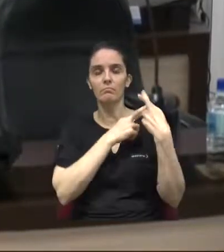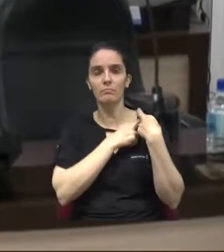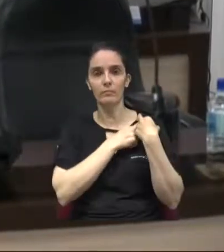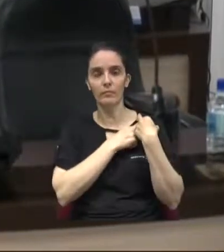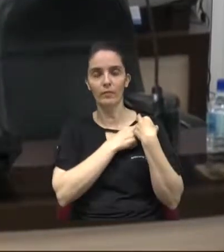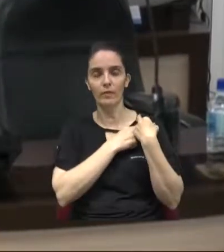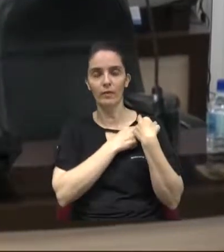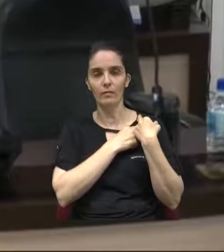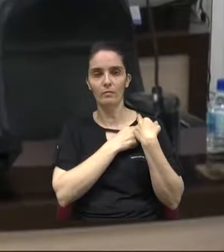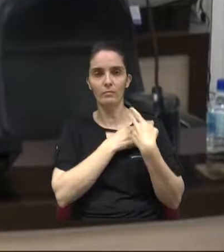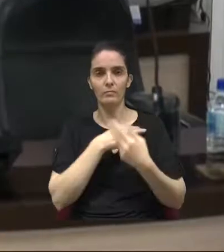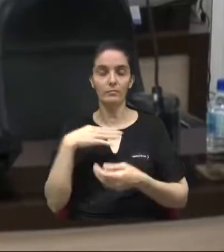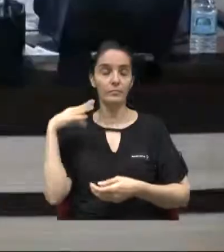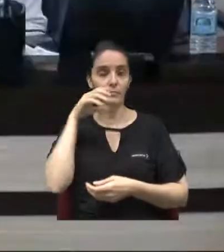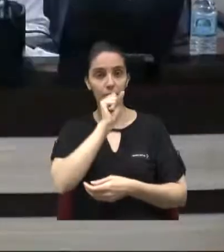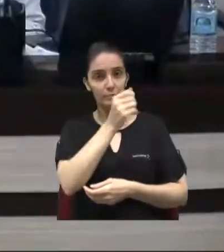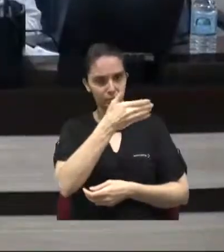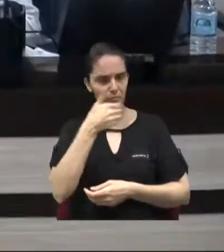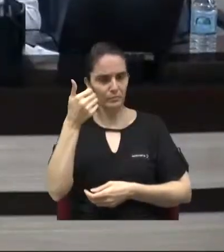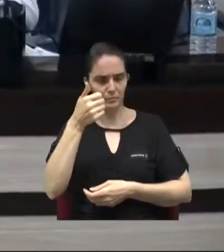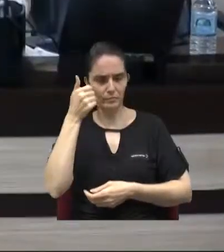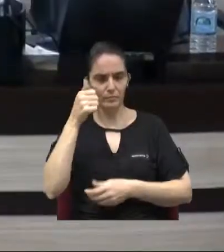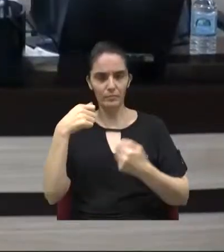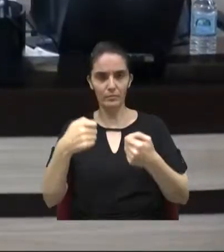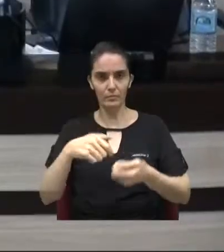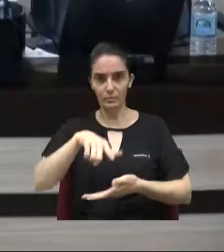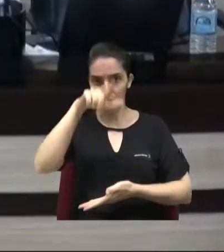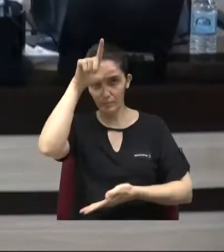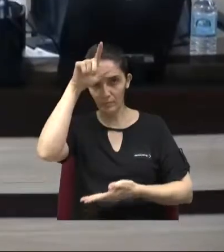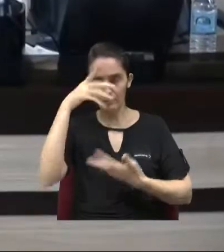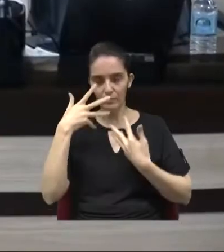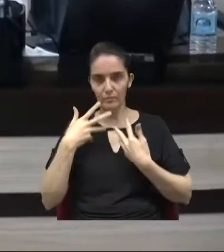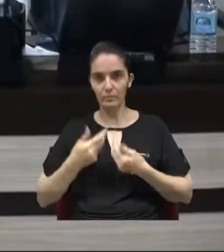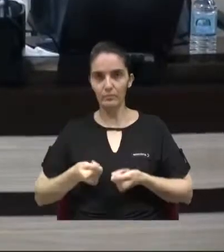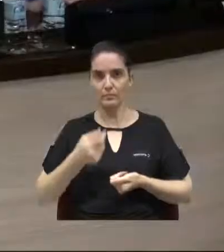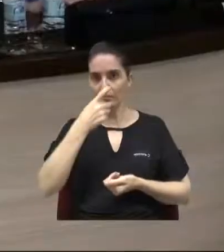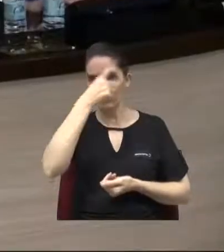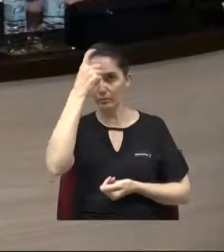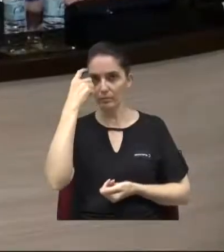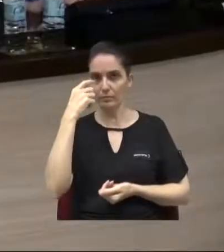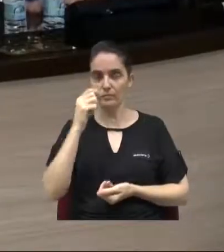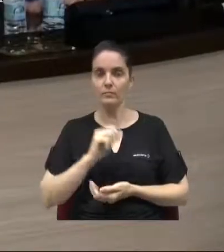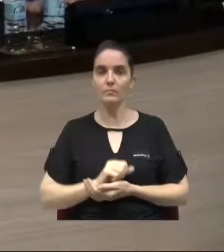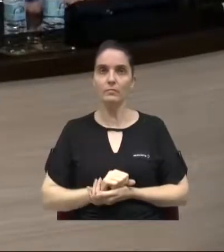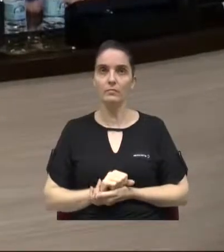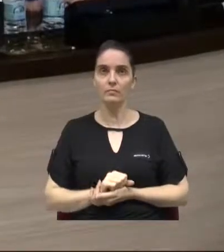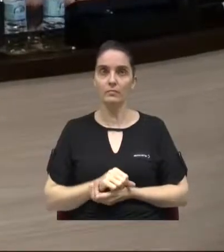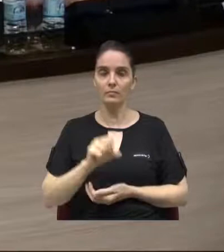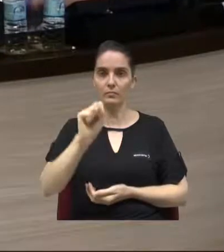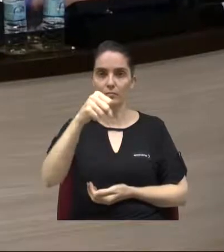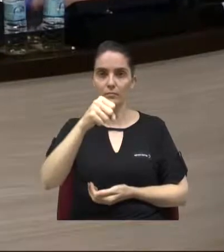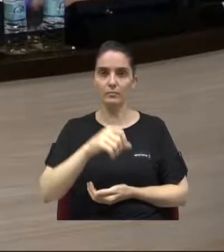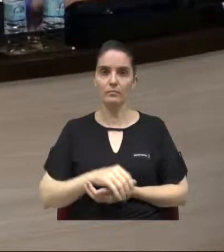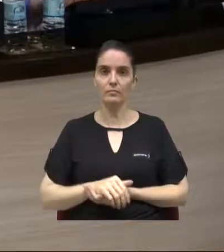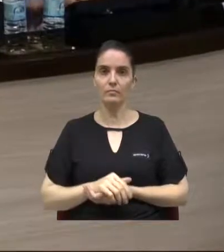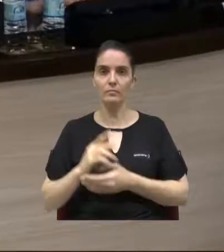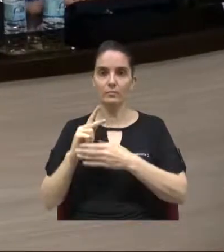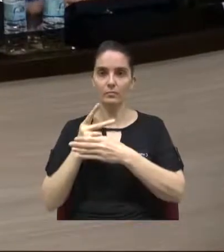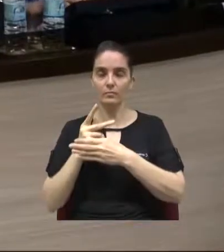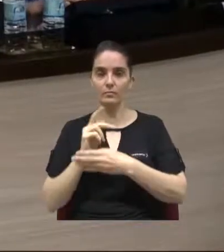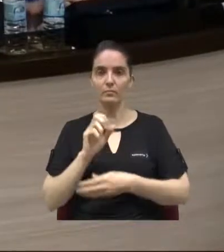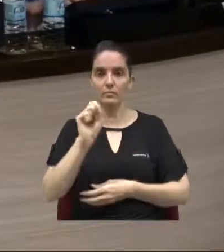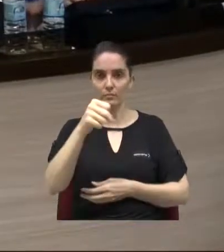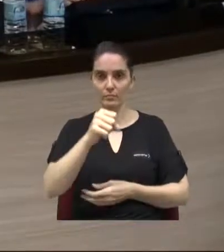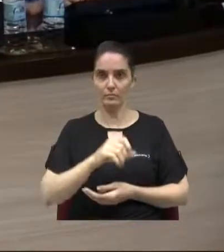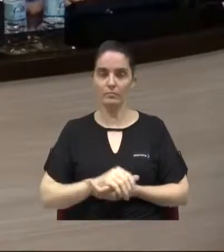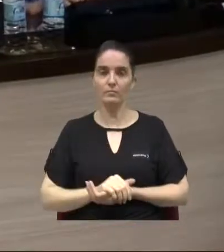ganhar tempo na leitura dos requerimentos. Pedido da anuência dos líderes, Marco Xavier. Sim, presidente. Helder,